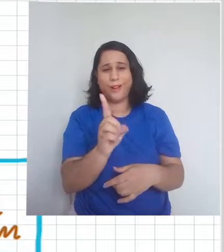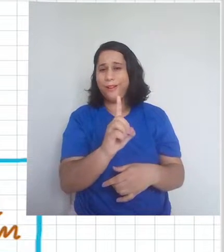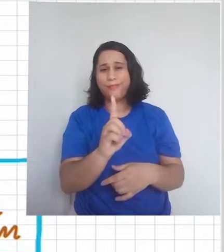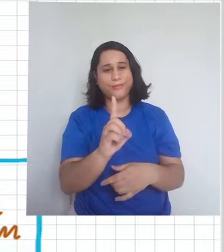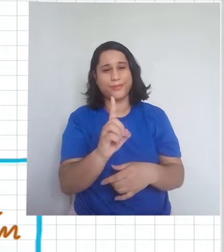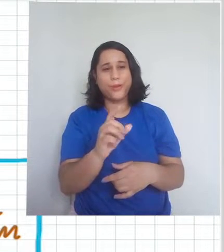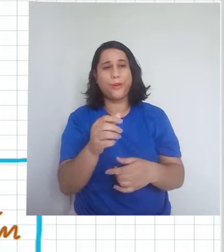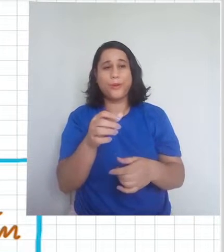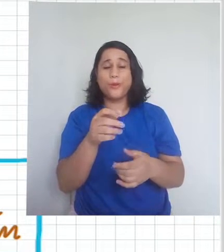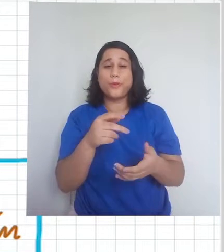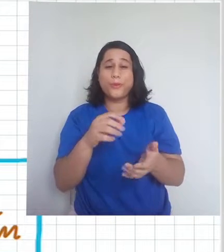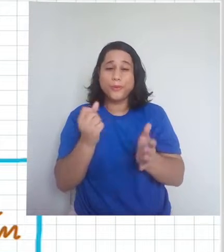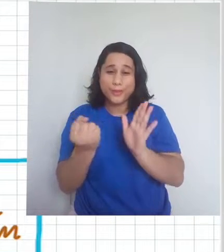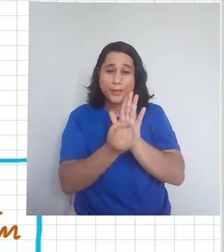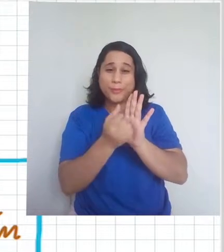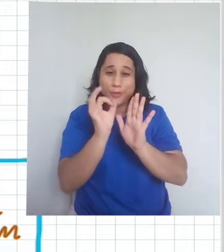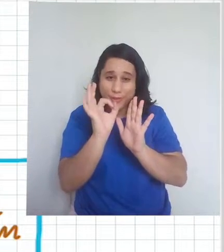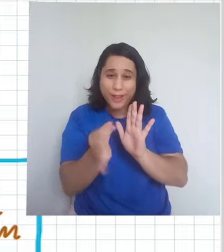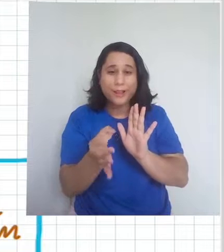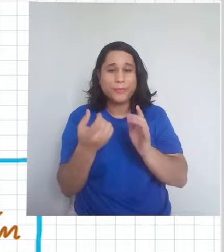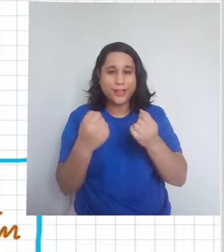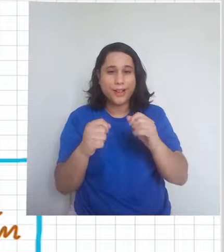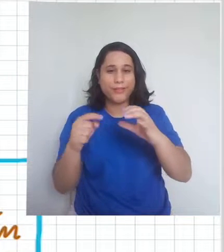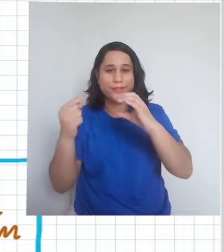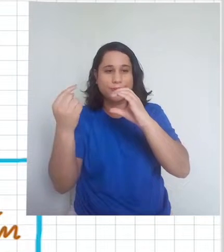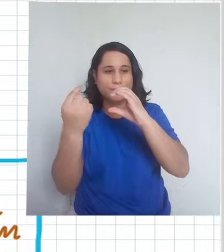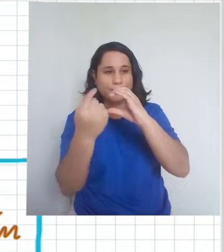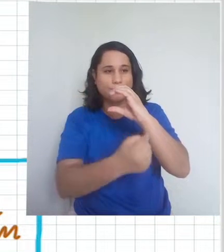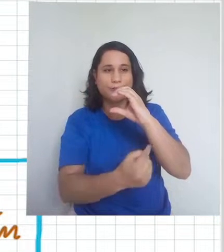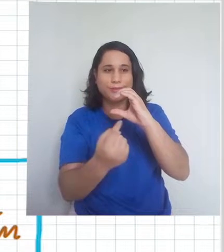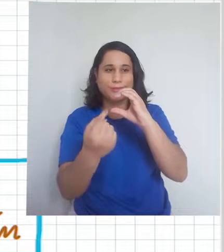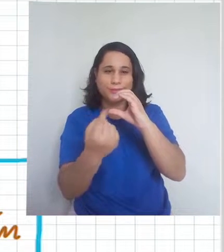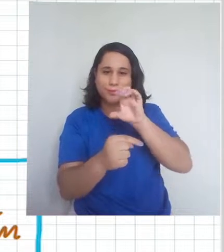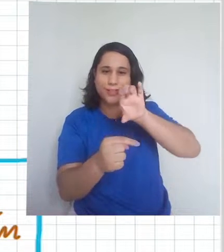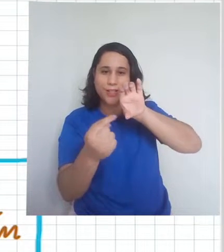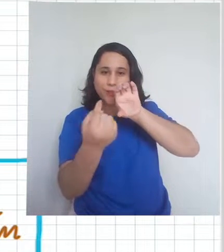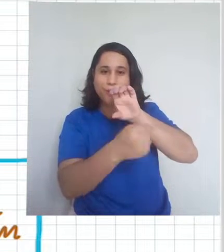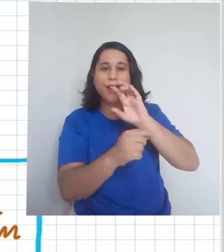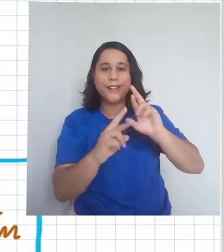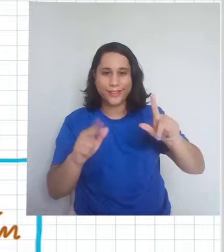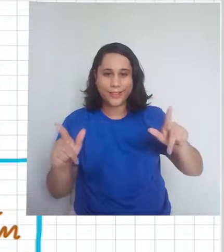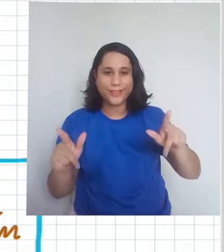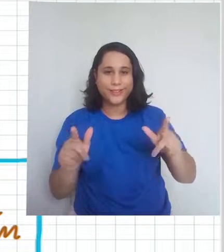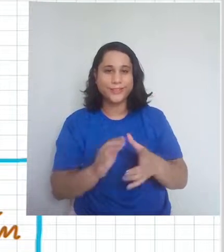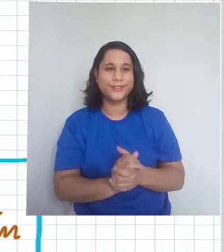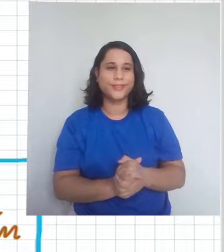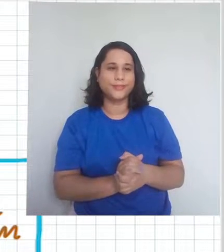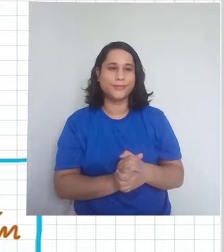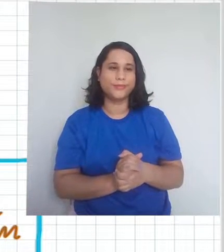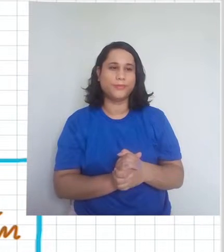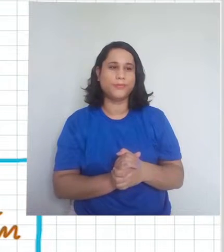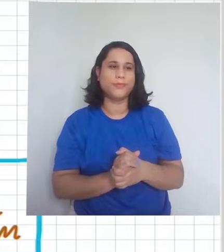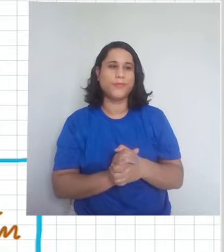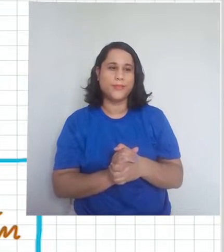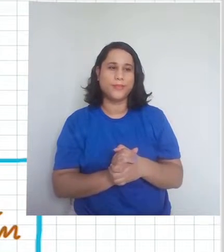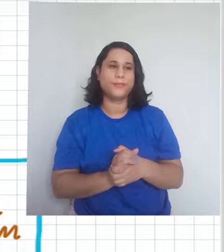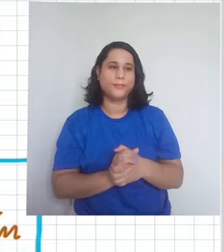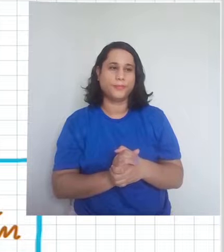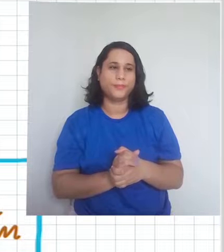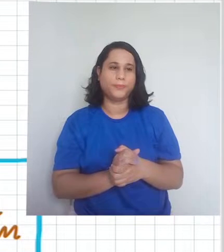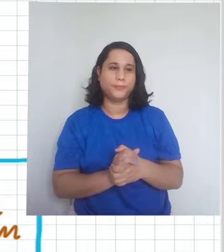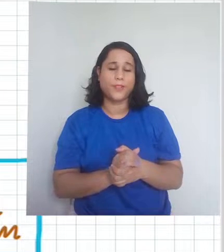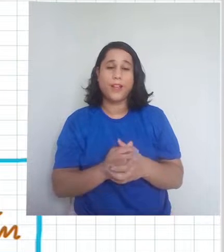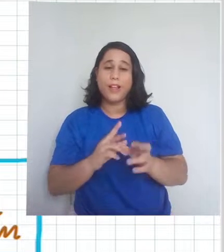Por quê? Porque Pernambuco não contém Brasil. Ao contrário, Brasil que